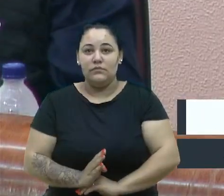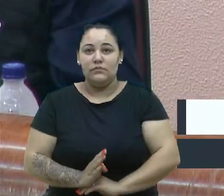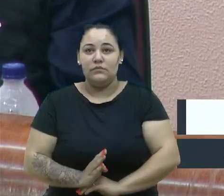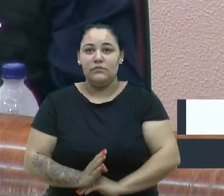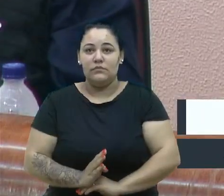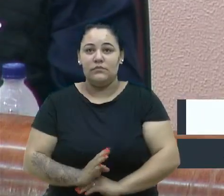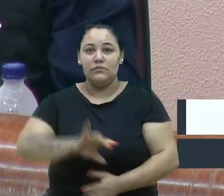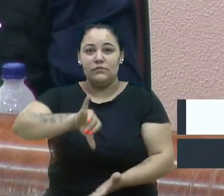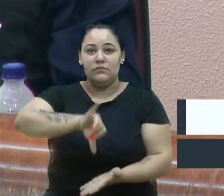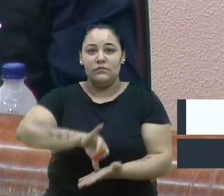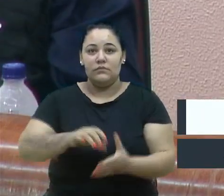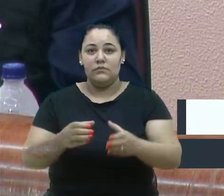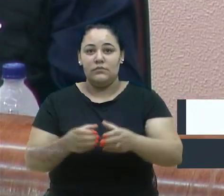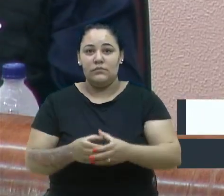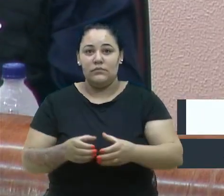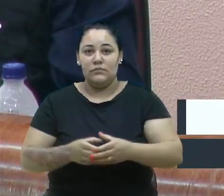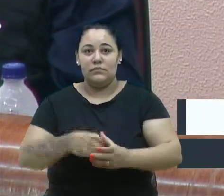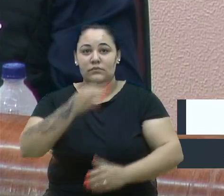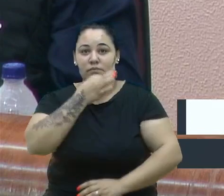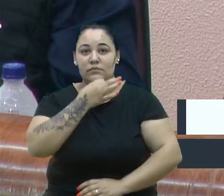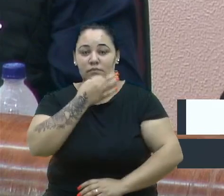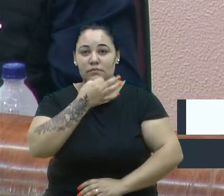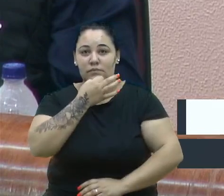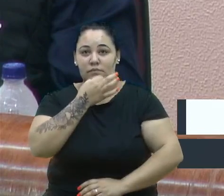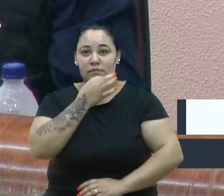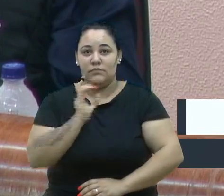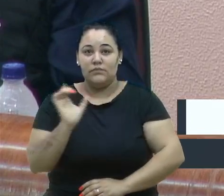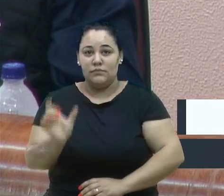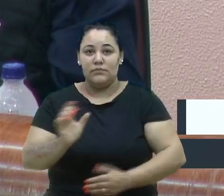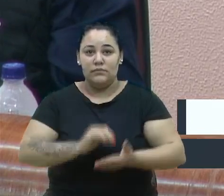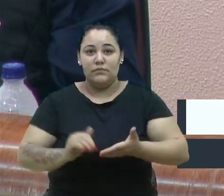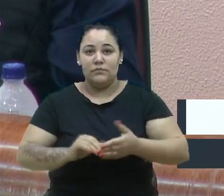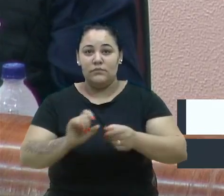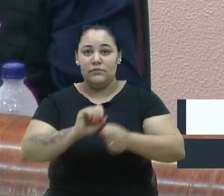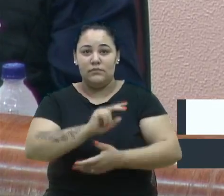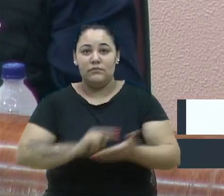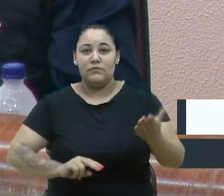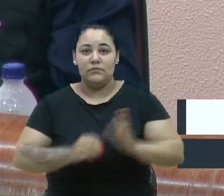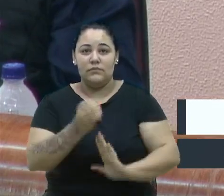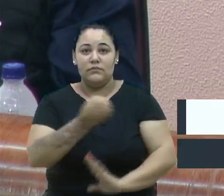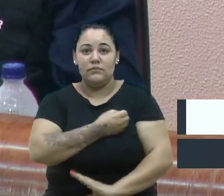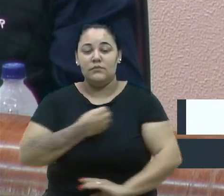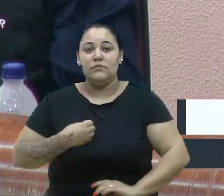Sul. Passo a palavra para o primeiro secretário que faça a leitura do ofício número